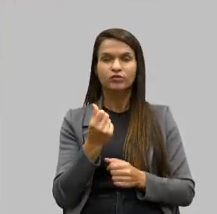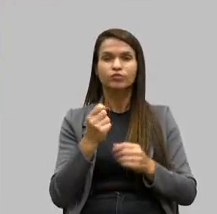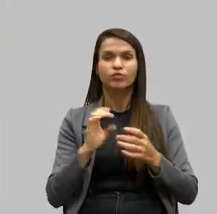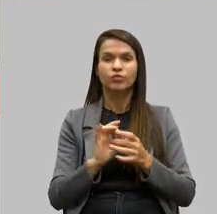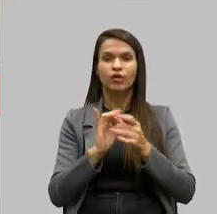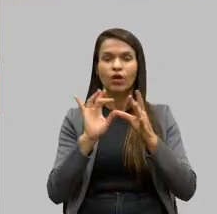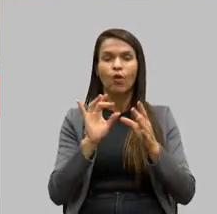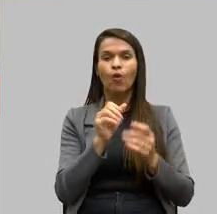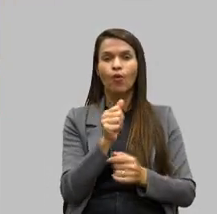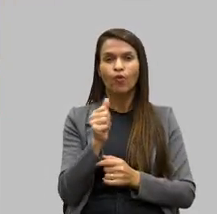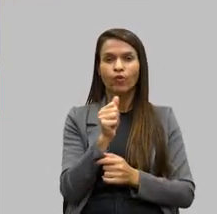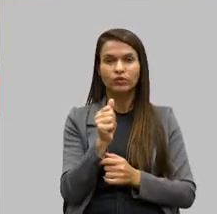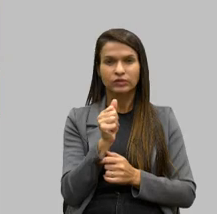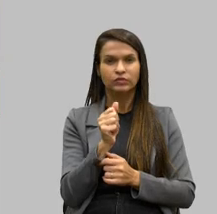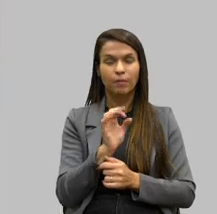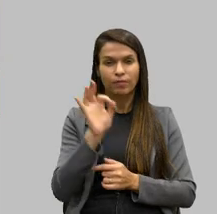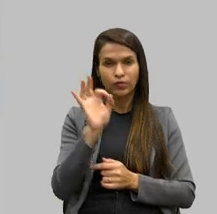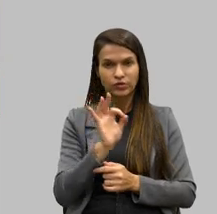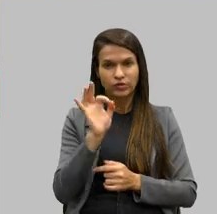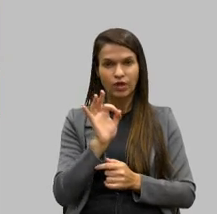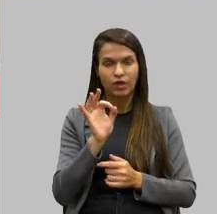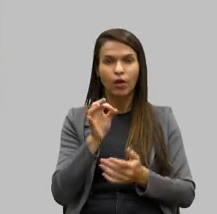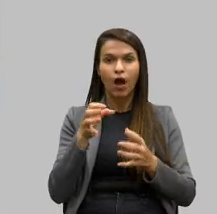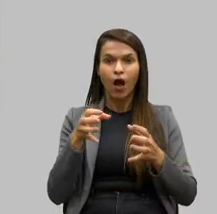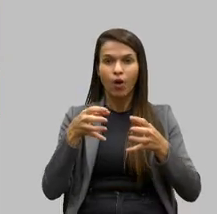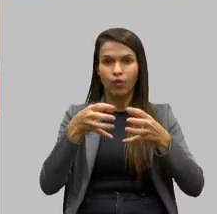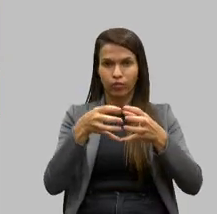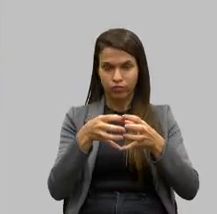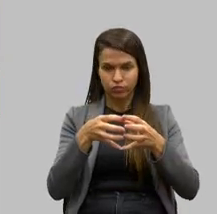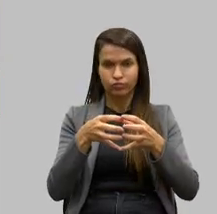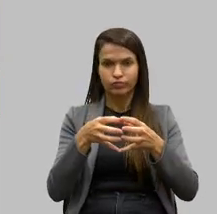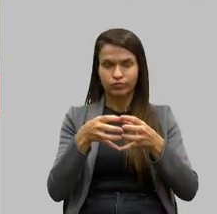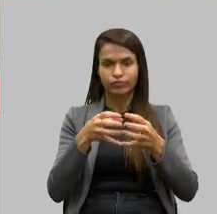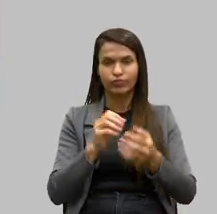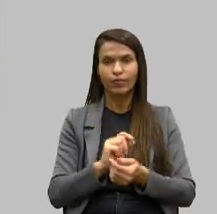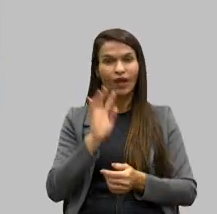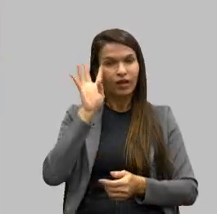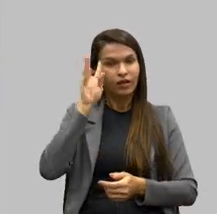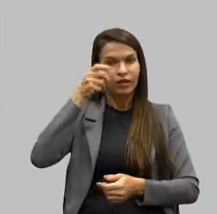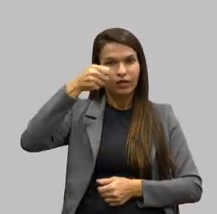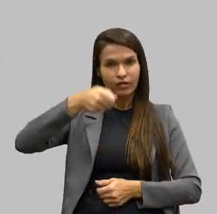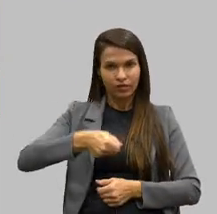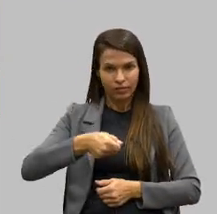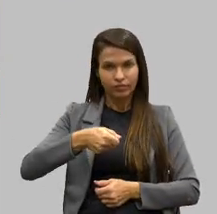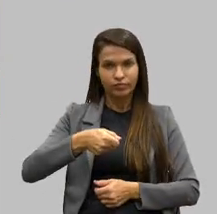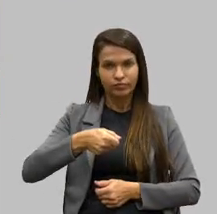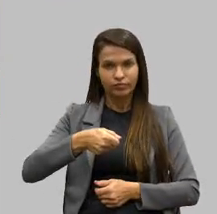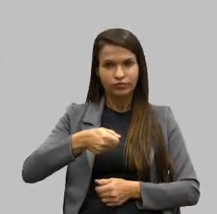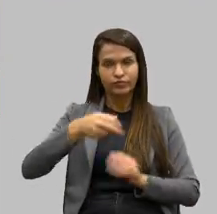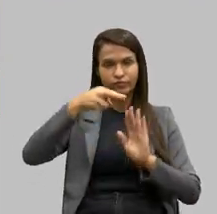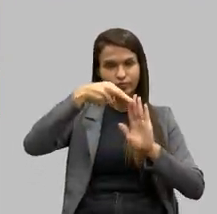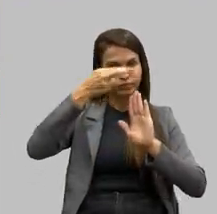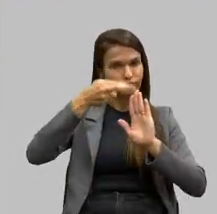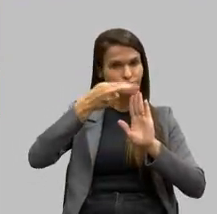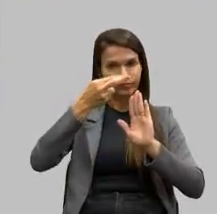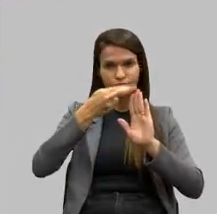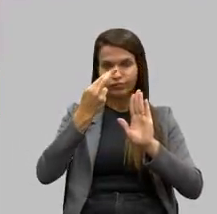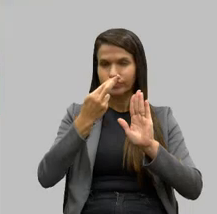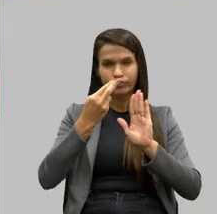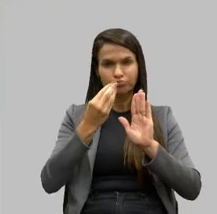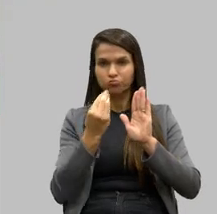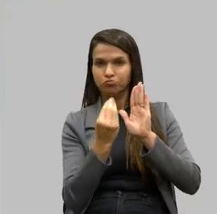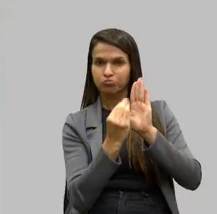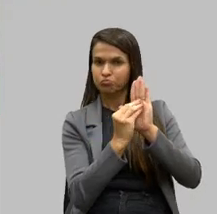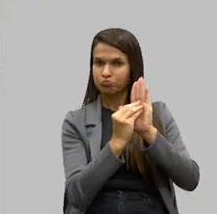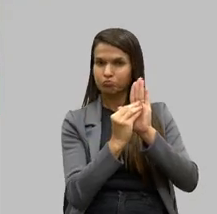% à categoria. Na decisão da medida cautelar, não entrou no mérito ainda,